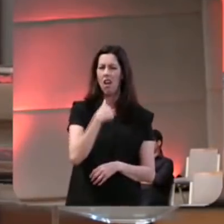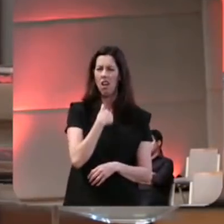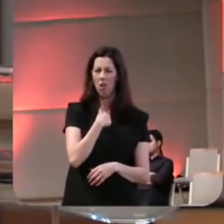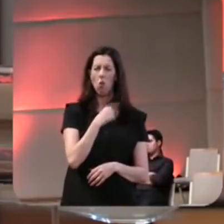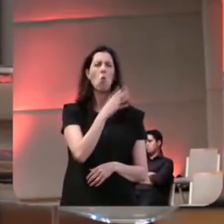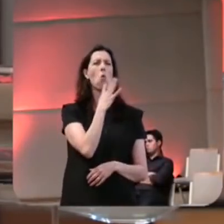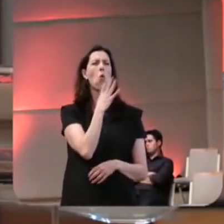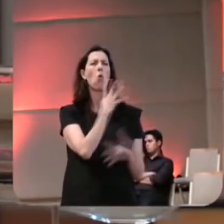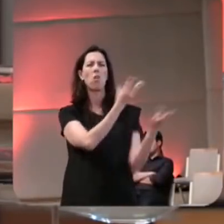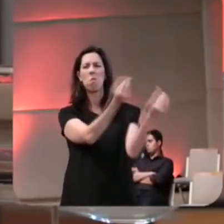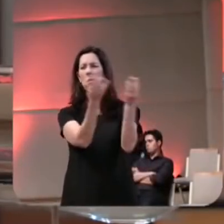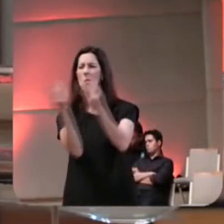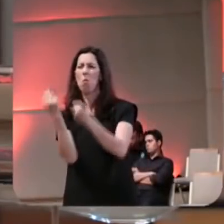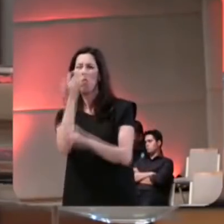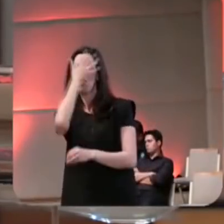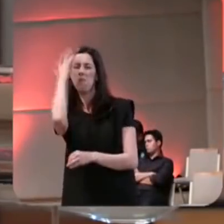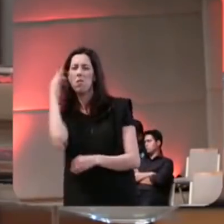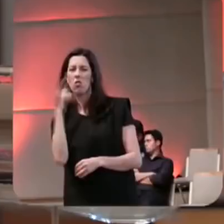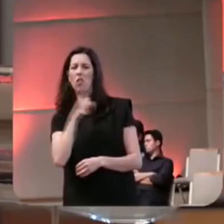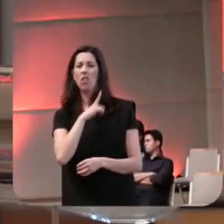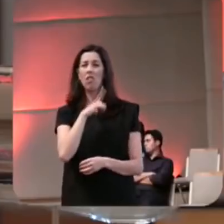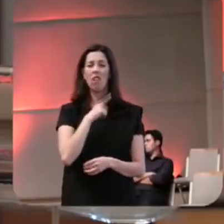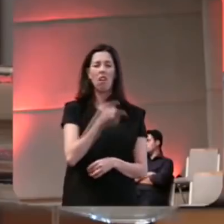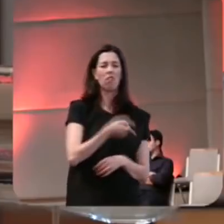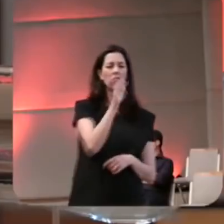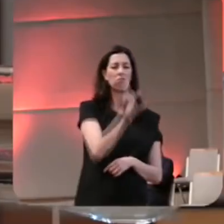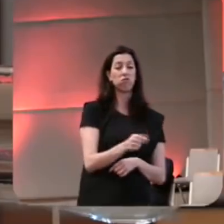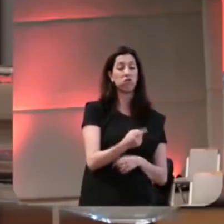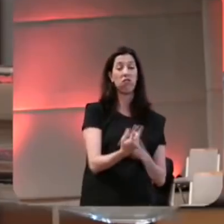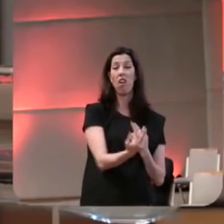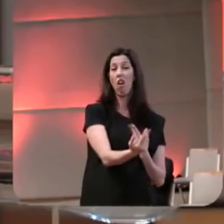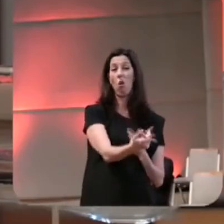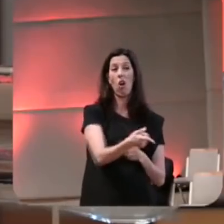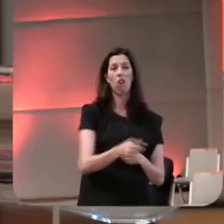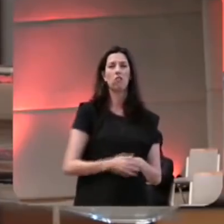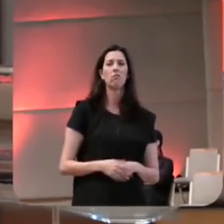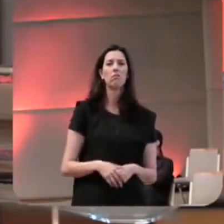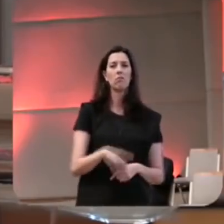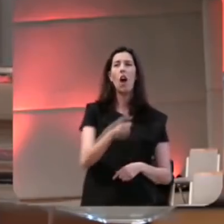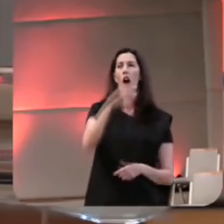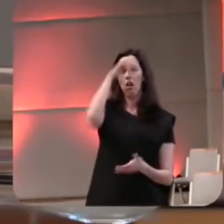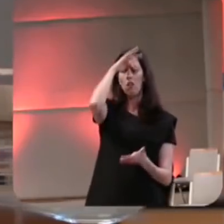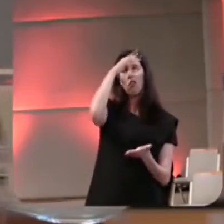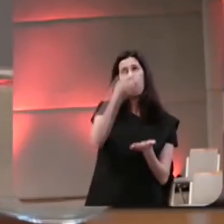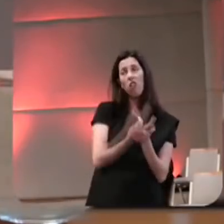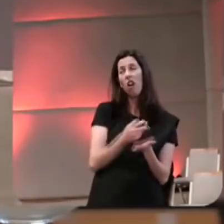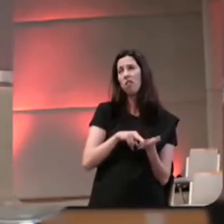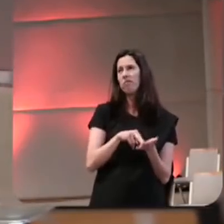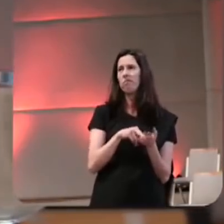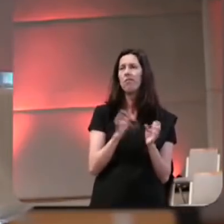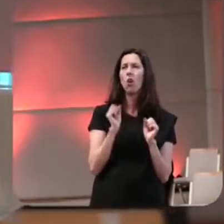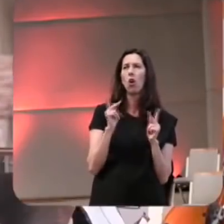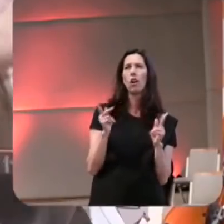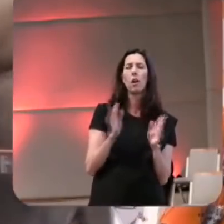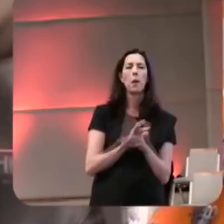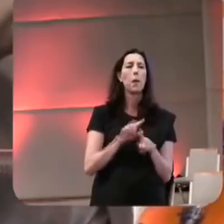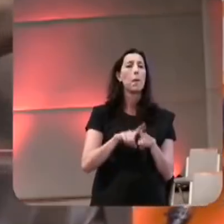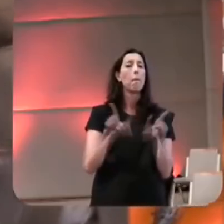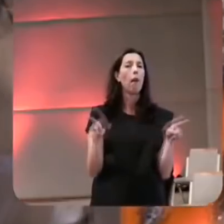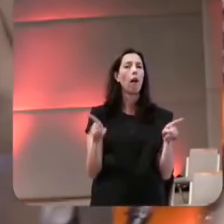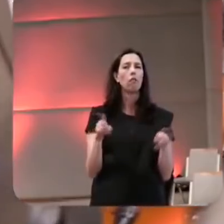inteireza espiritual a sua fé, mas se contenta em viver